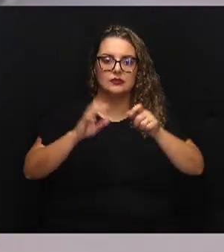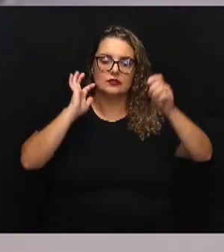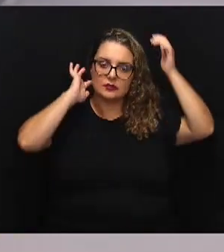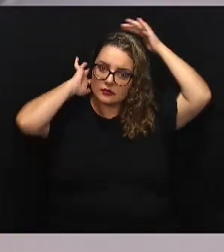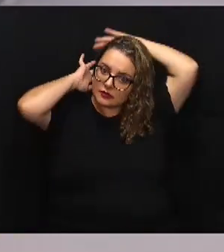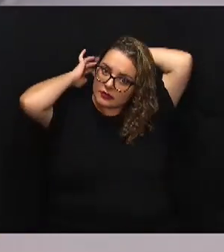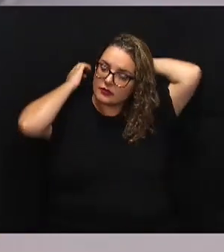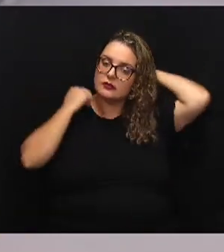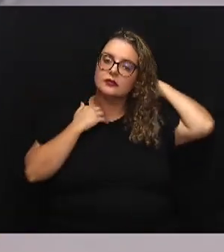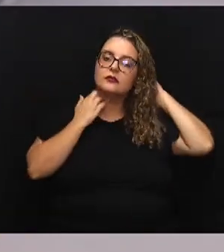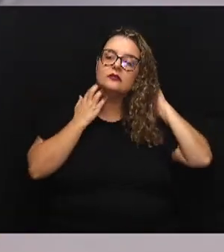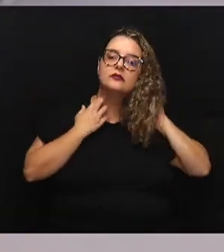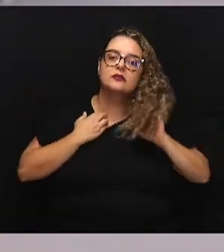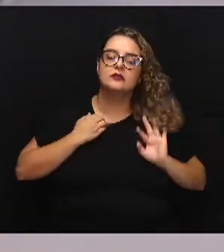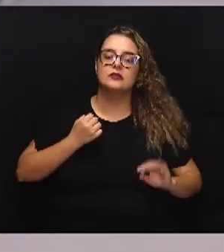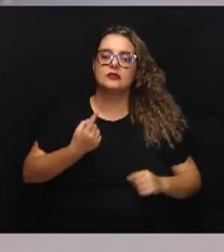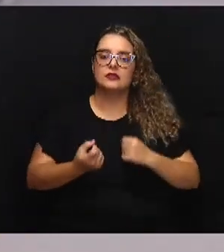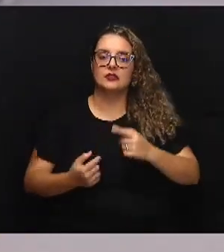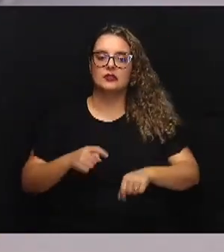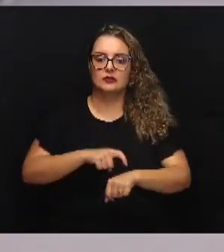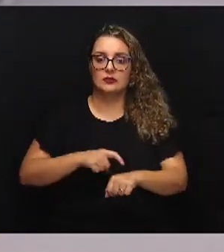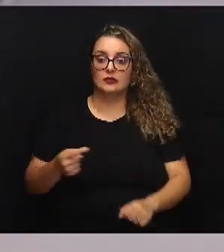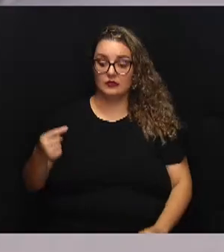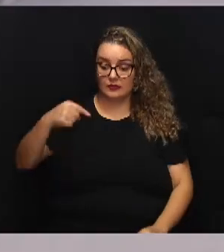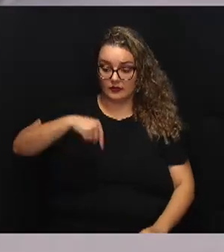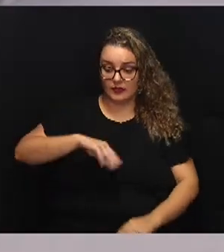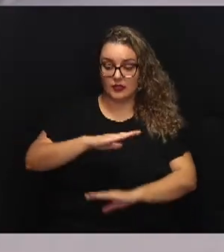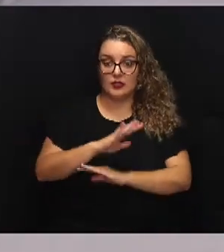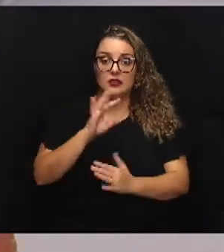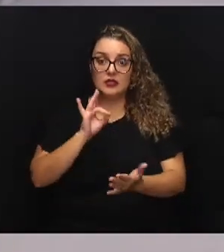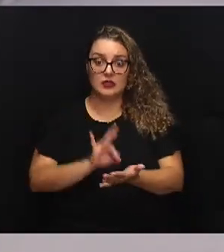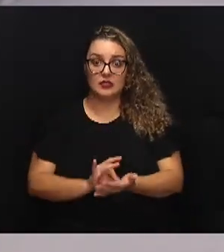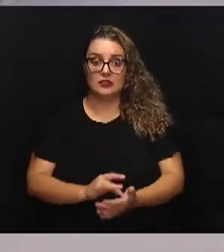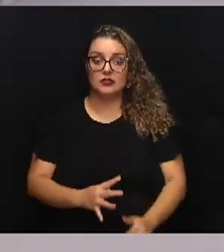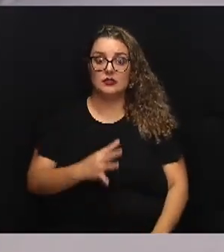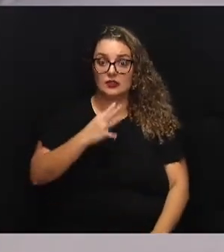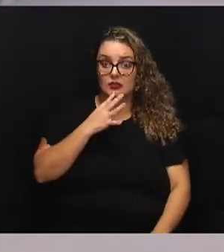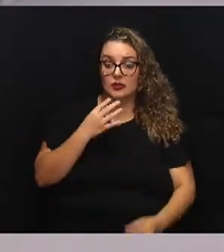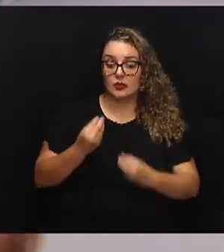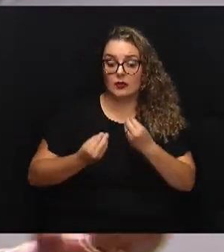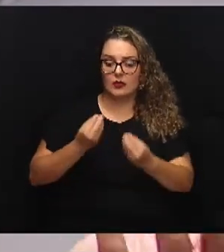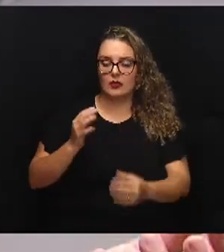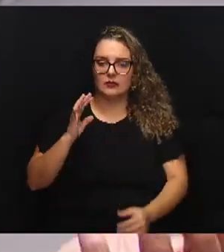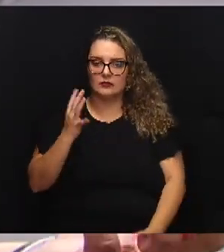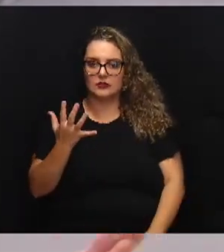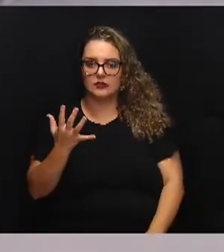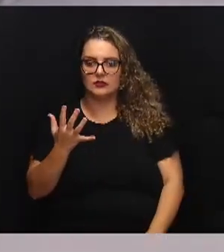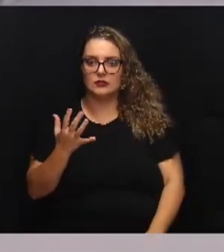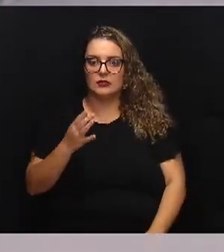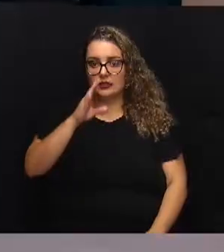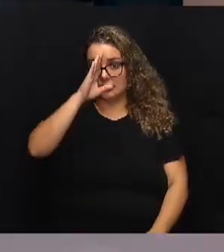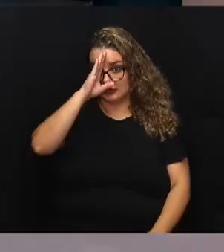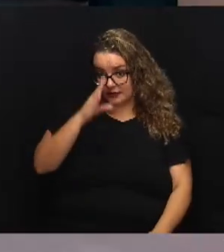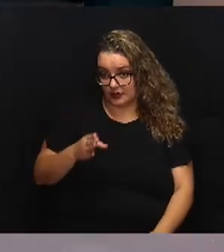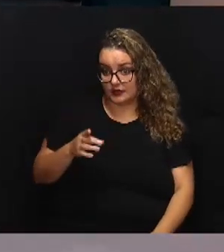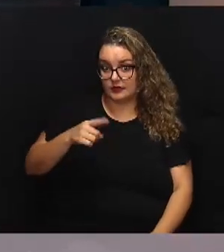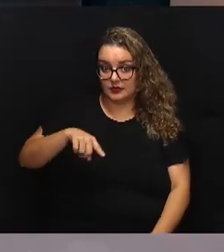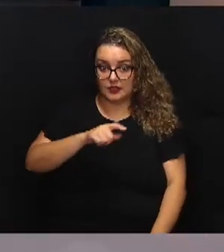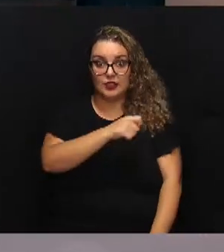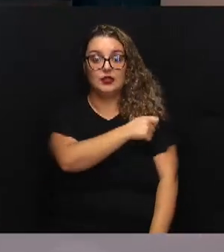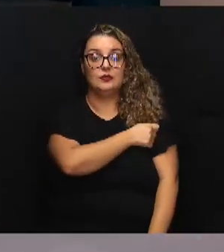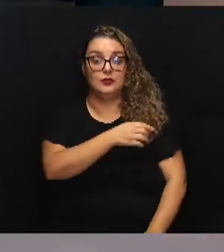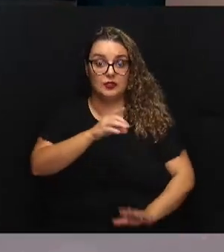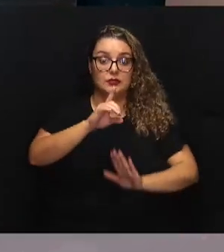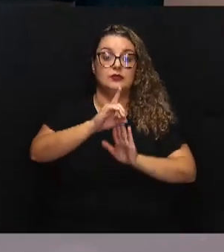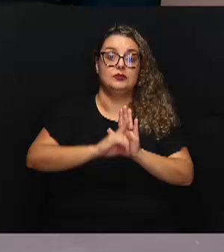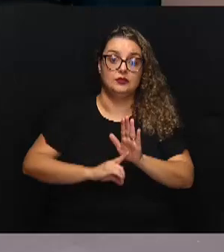em um momento ou outro, vir conhecer a Câmara, conhecer a realidade da Câmara, como que a Câmara funciona. Principalmente eles sendo alunos de direito,